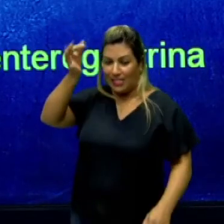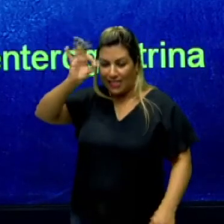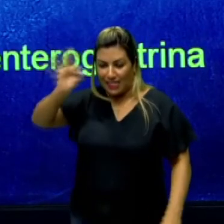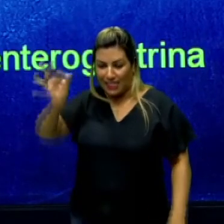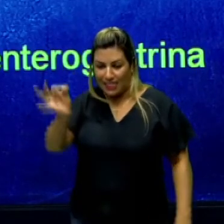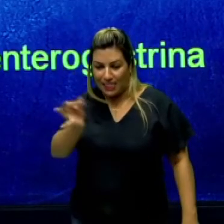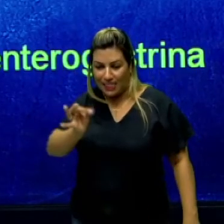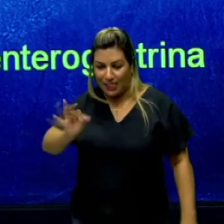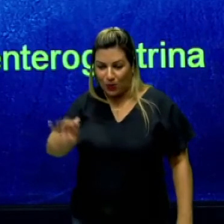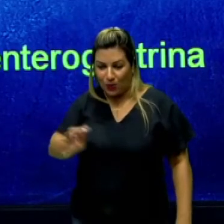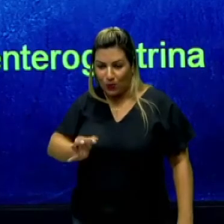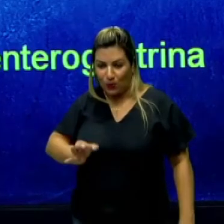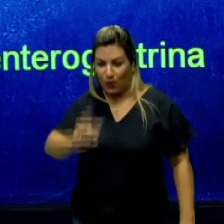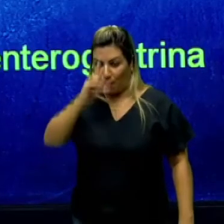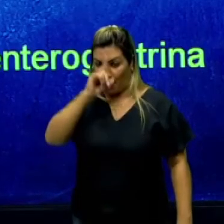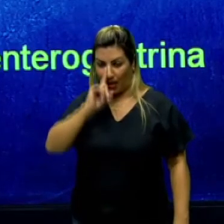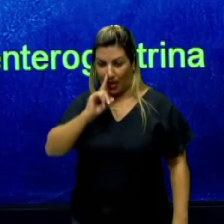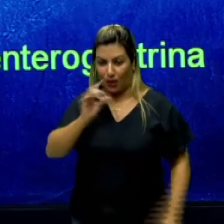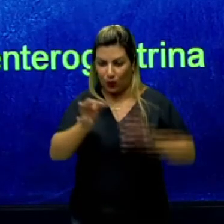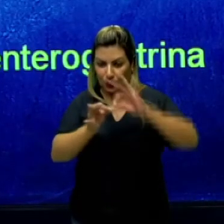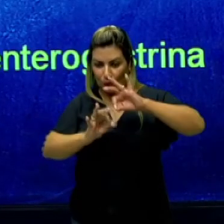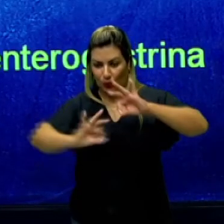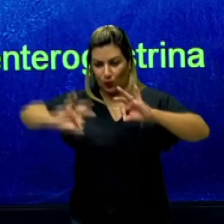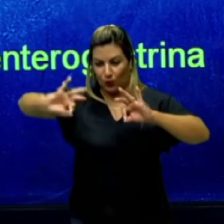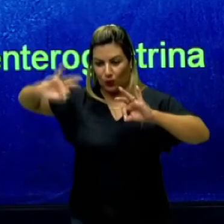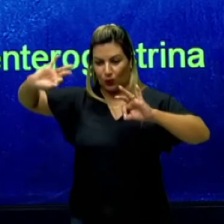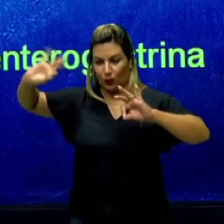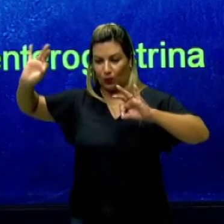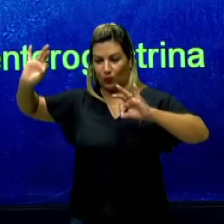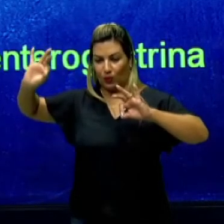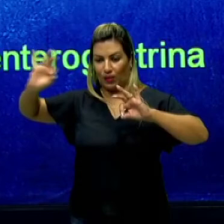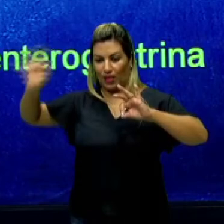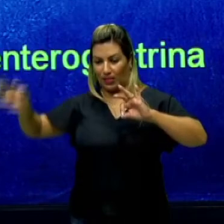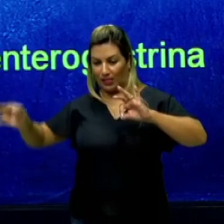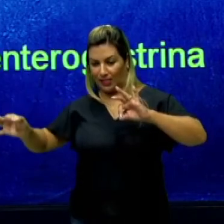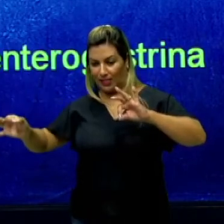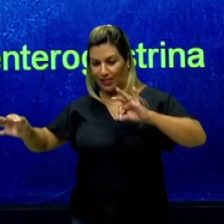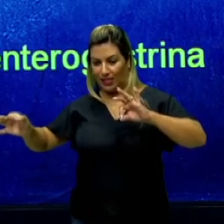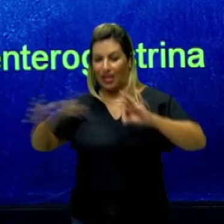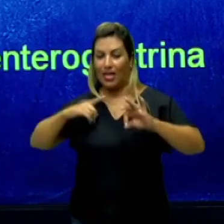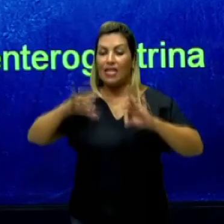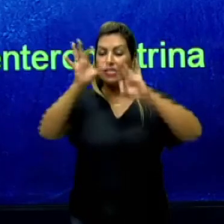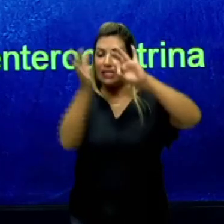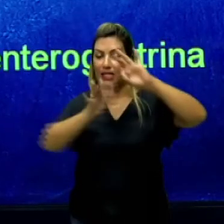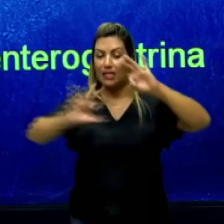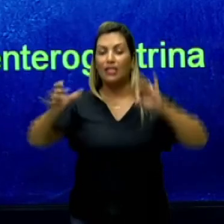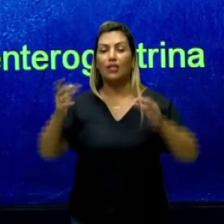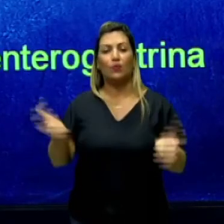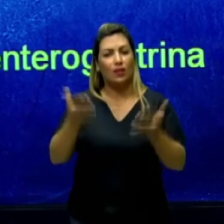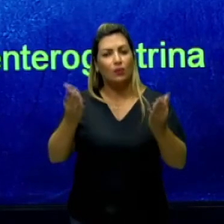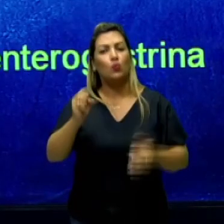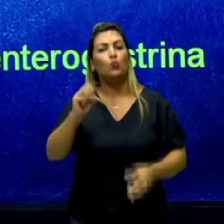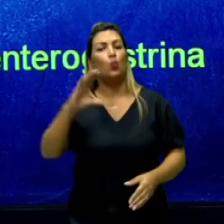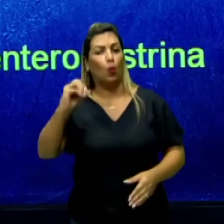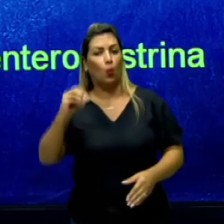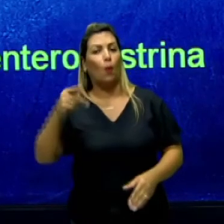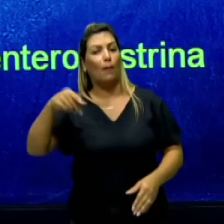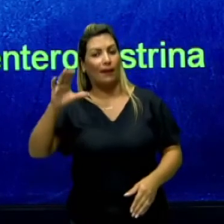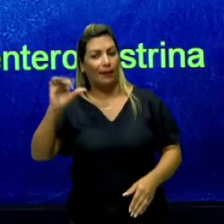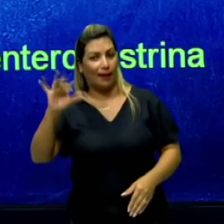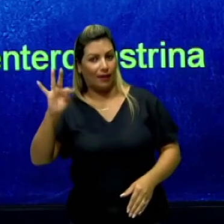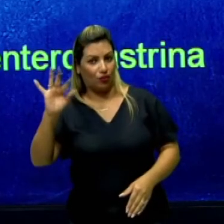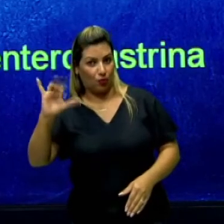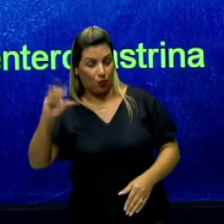fazendo a volta no pâncreas, produz secretina e colecistocinina, que estimulam a produção de suco pancreático pela